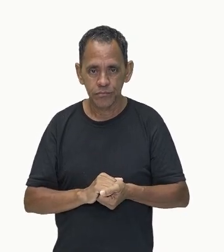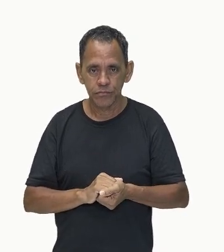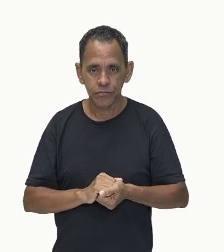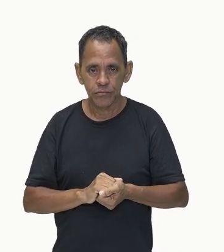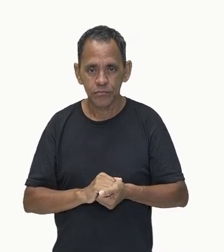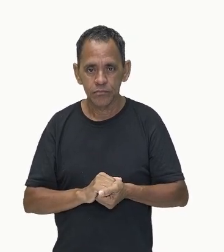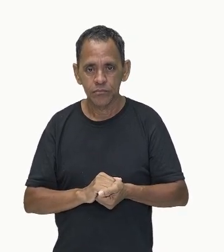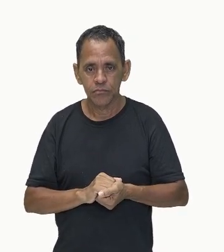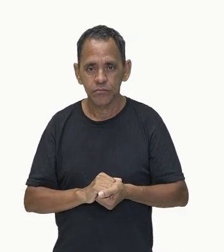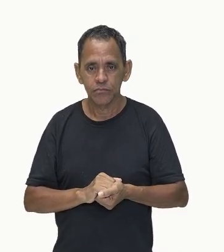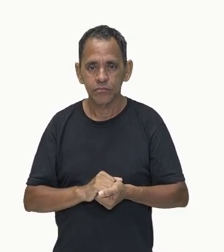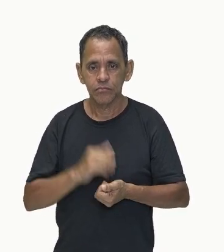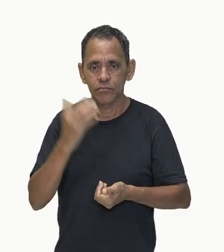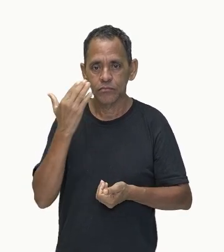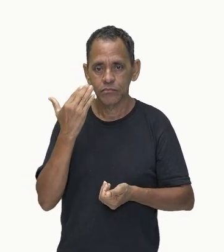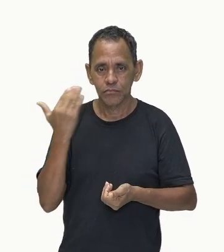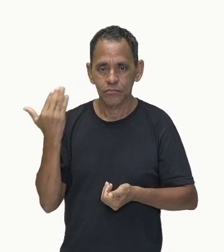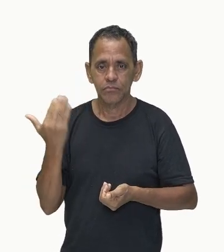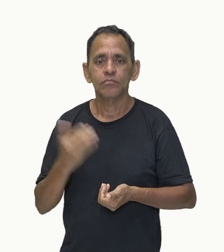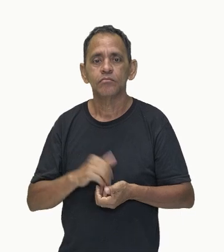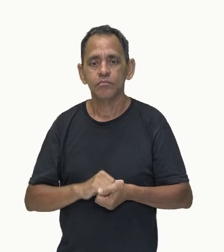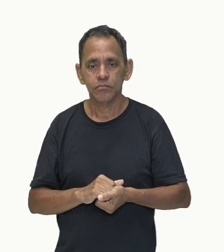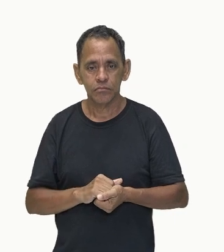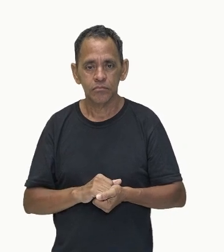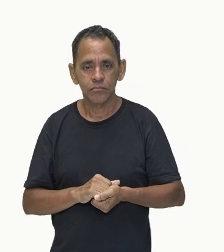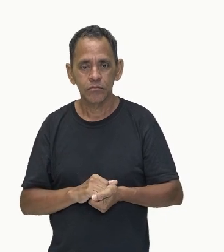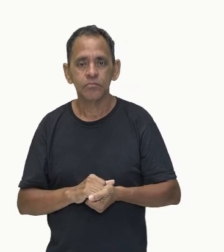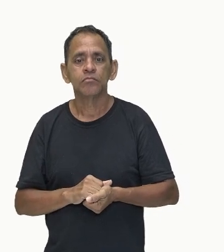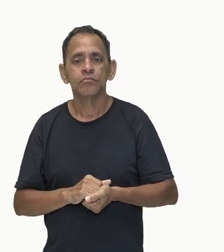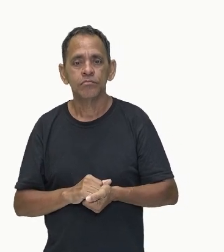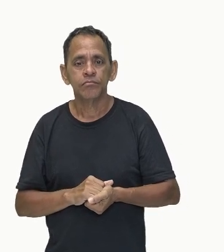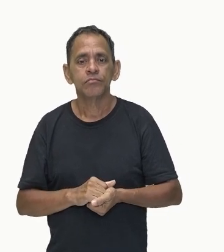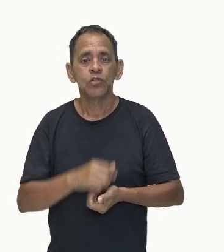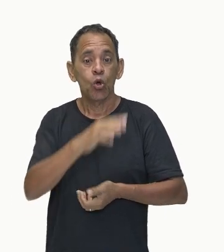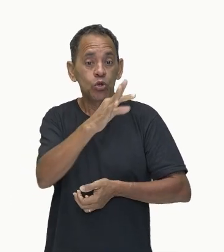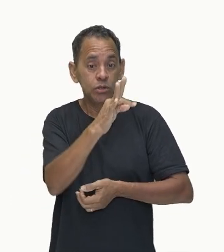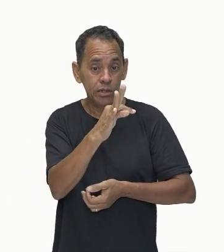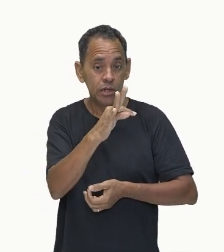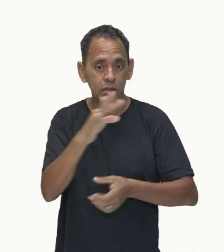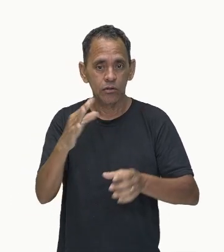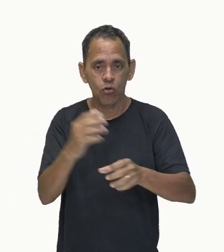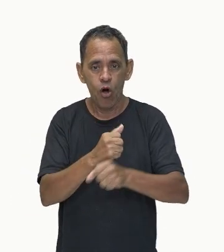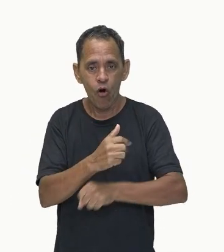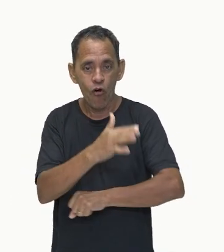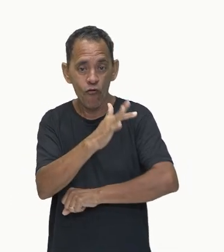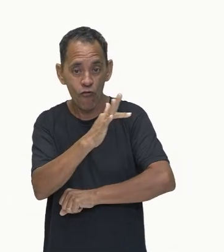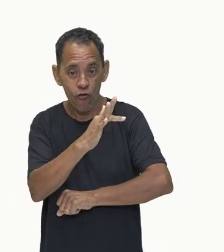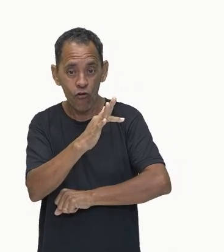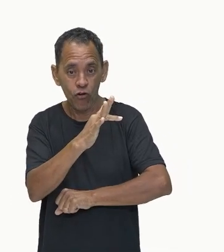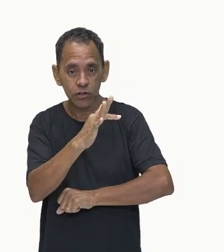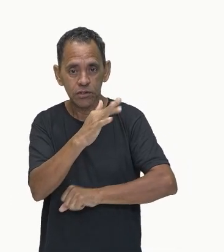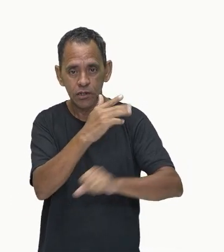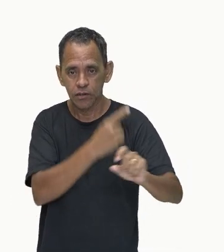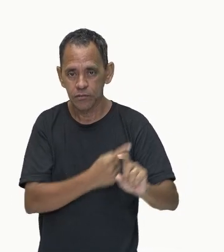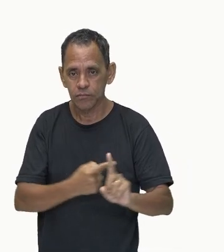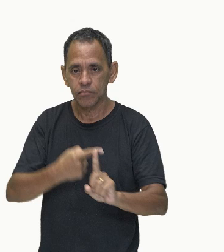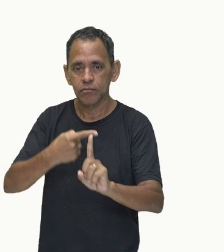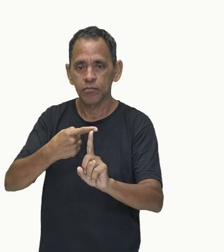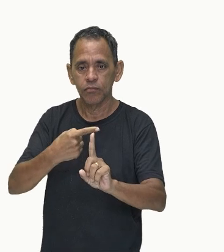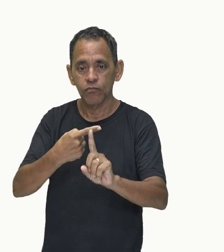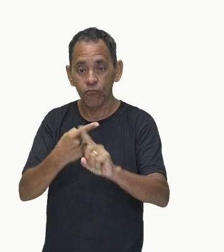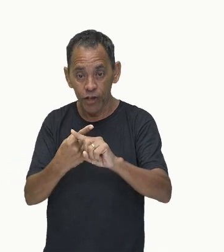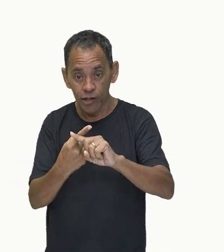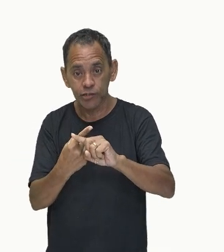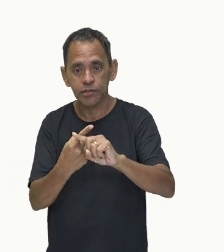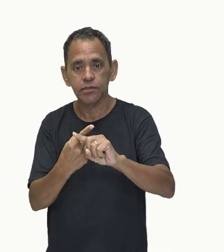ele vai ser simplesmente o produto da intensidade da força pelo